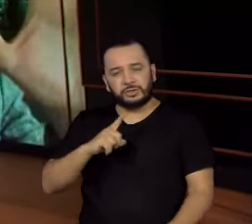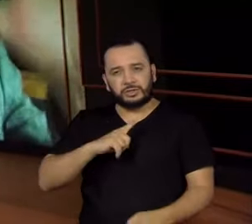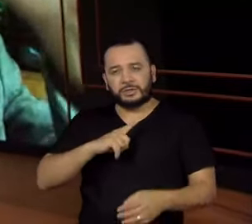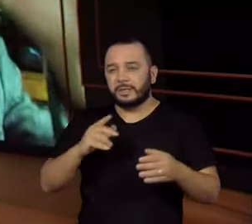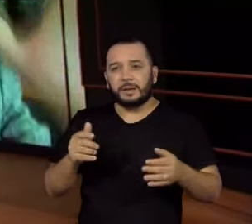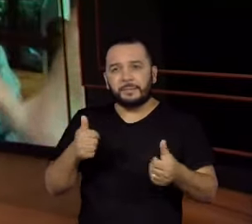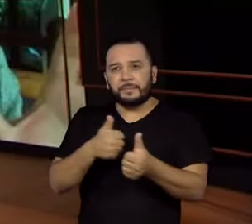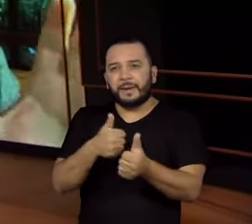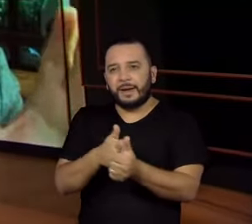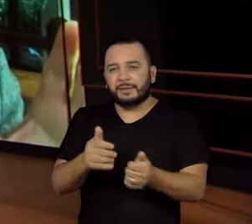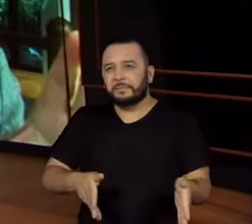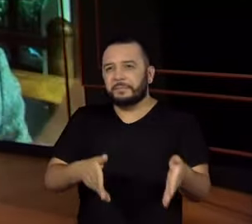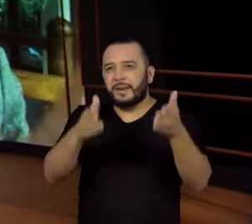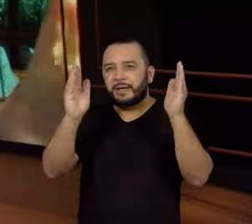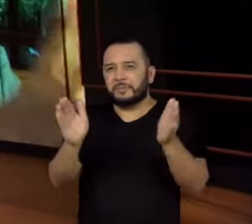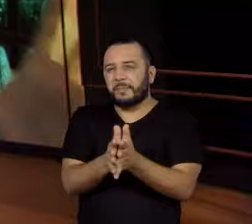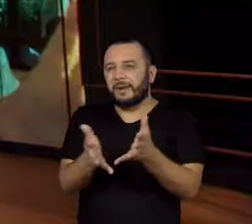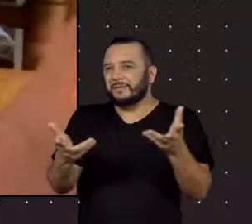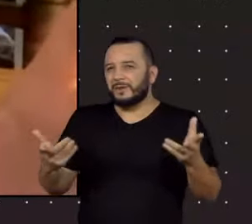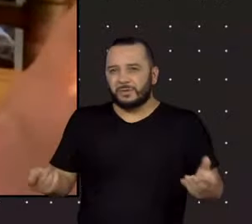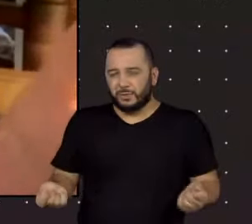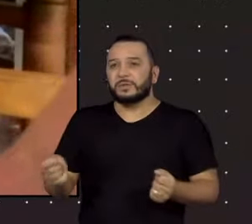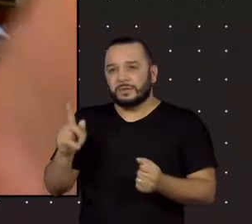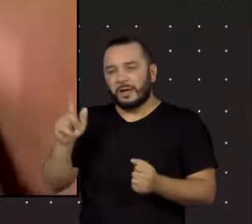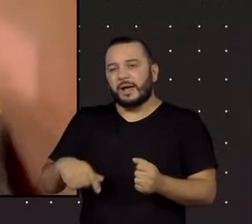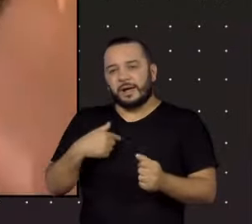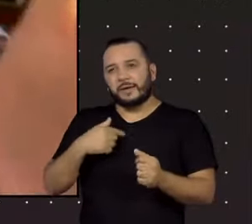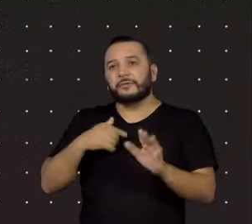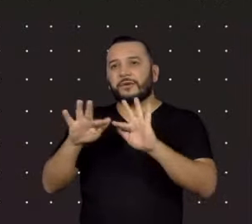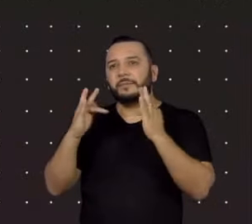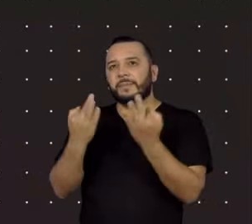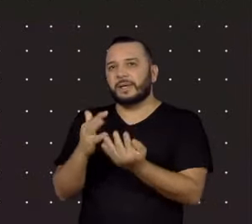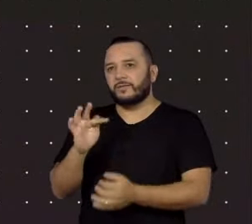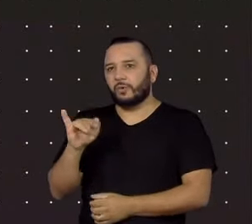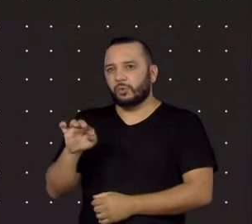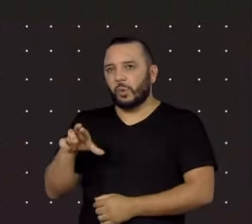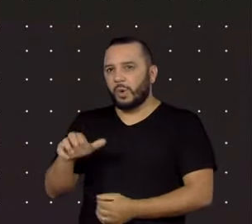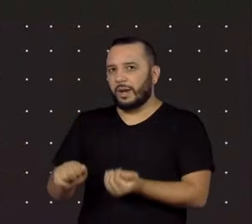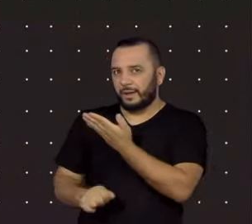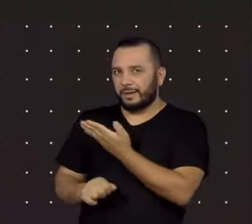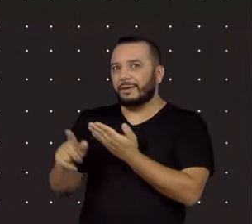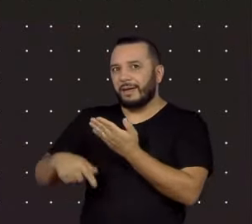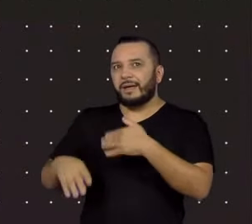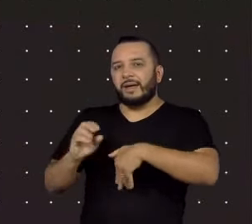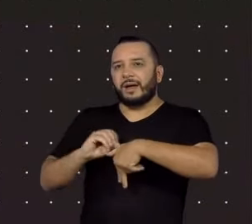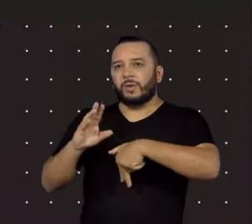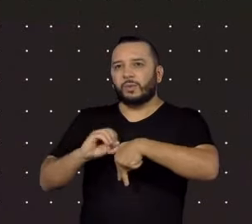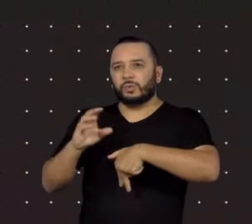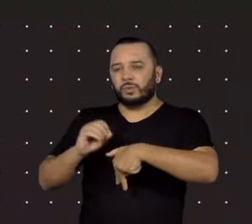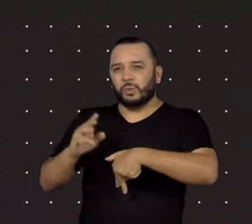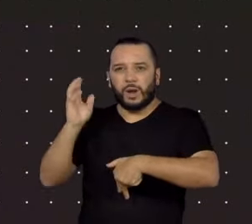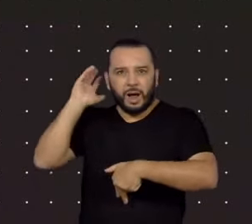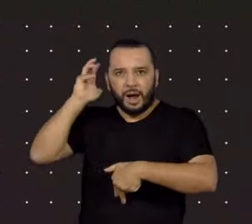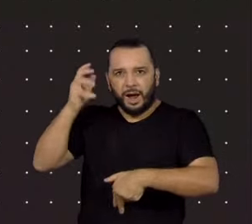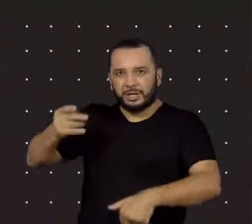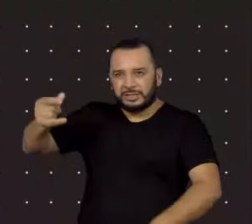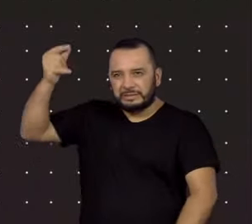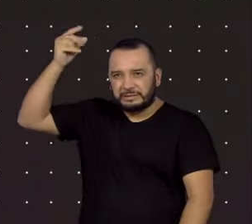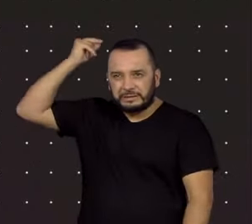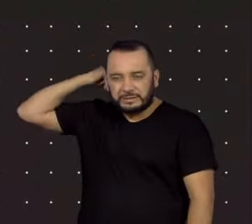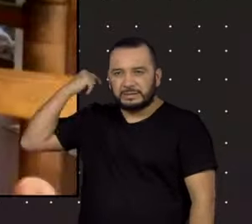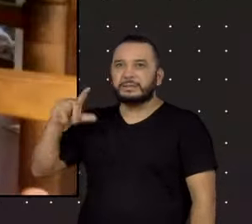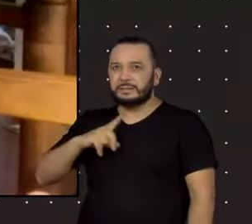um prédio com linhas Art Deco, feito pela família Fontoura, onde era instalada a Rádio Cultura antiga. Foi a família que fazia o biotônico Fontoura